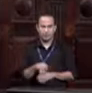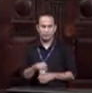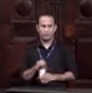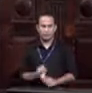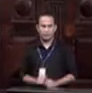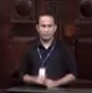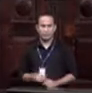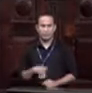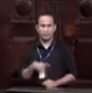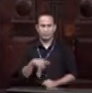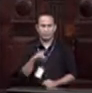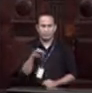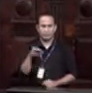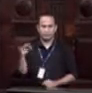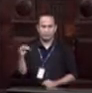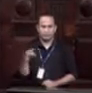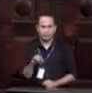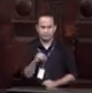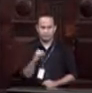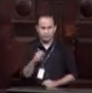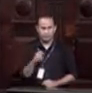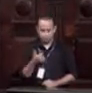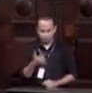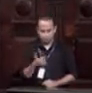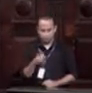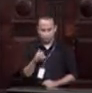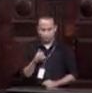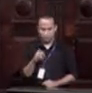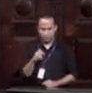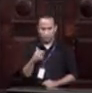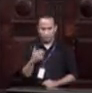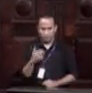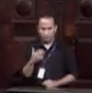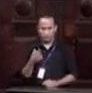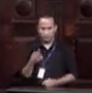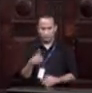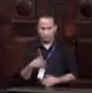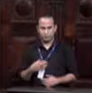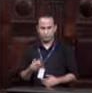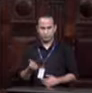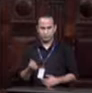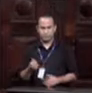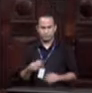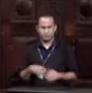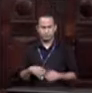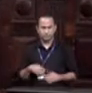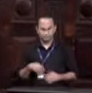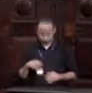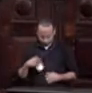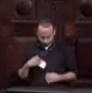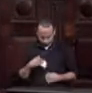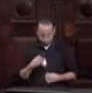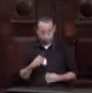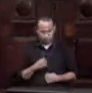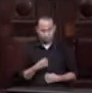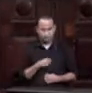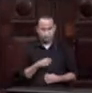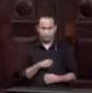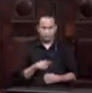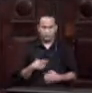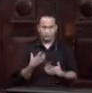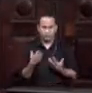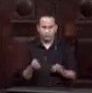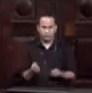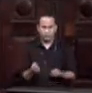publicação, plenário Barbosa Lima Sobrinho, 29 de junho de 2017. Este é o parecer aprovado